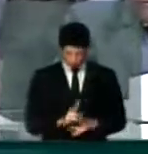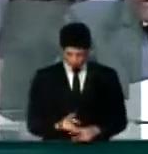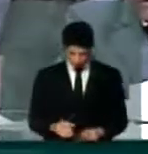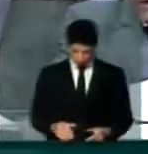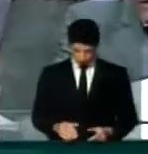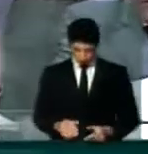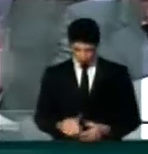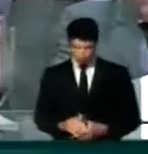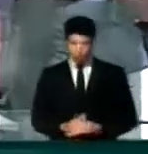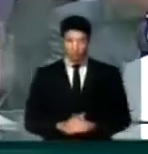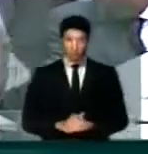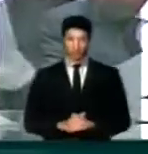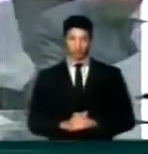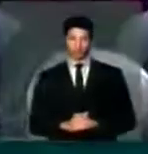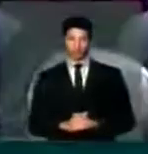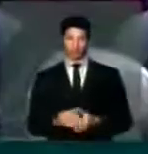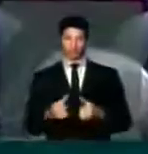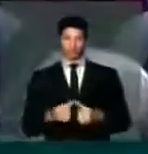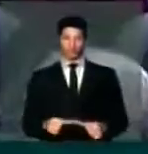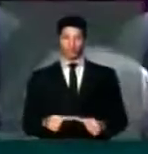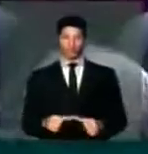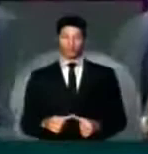preservados. Então,